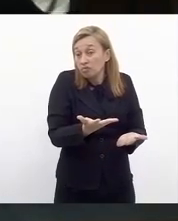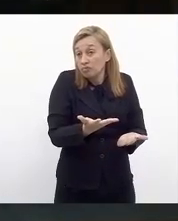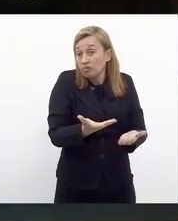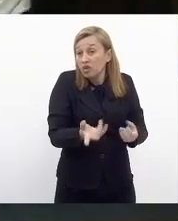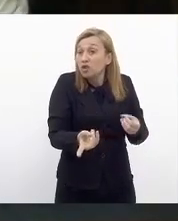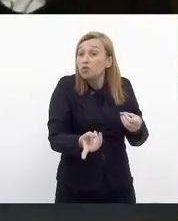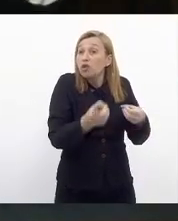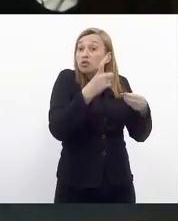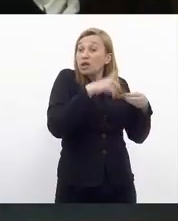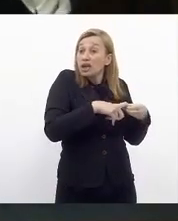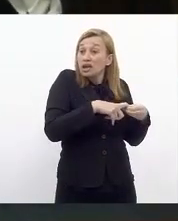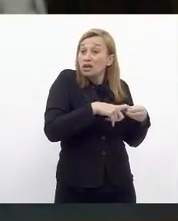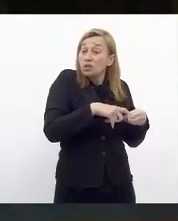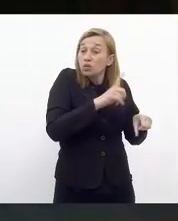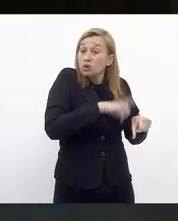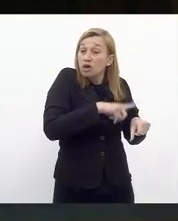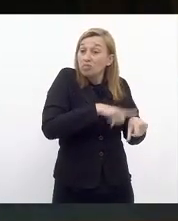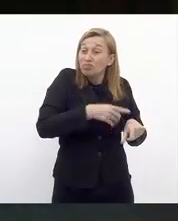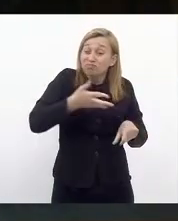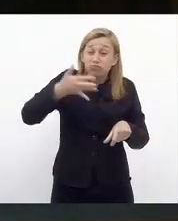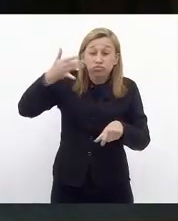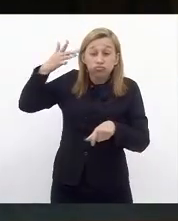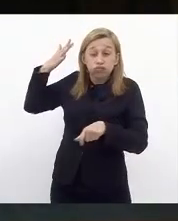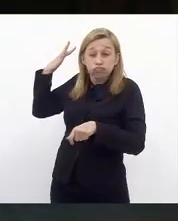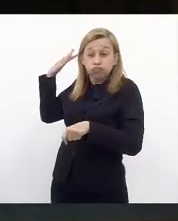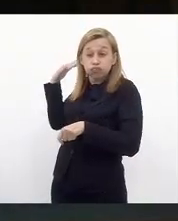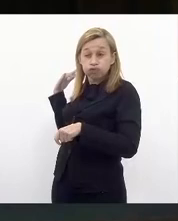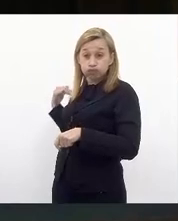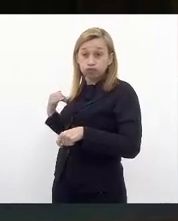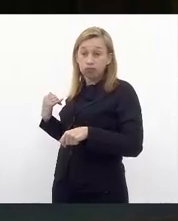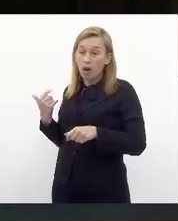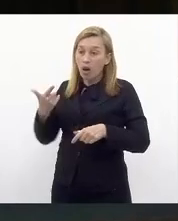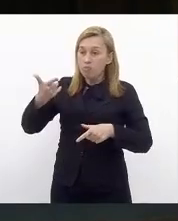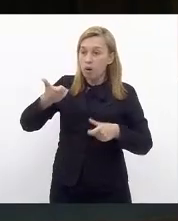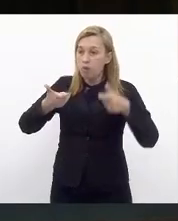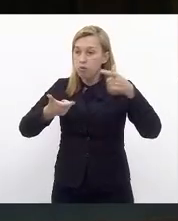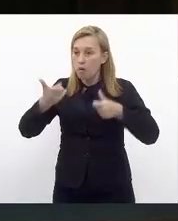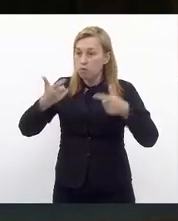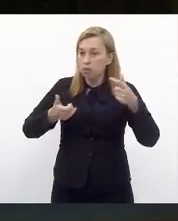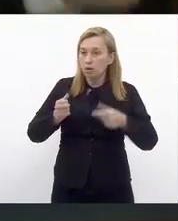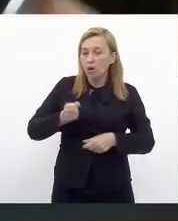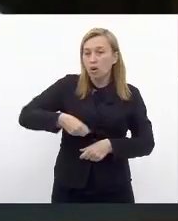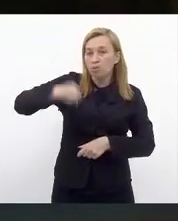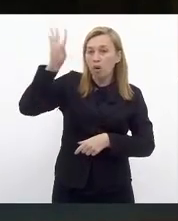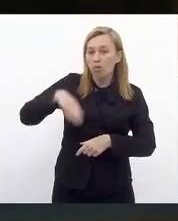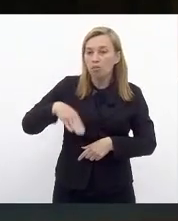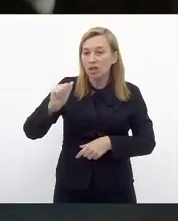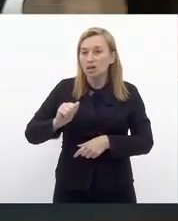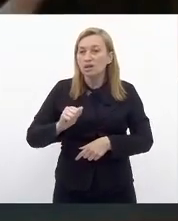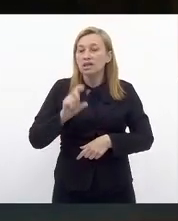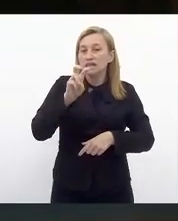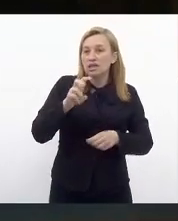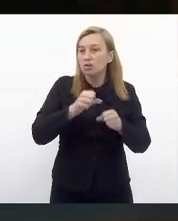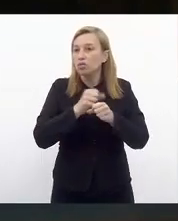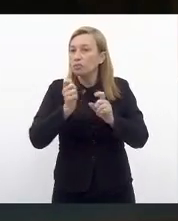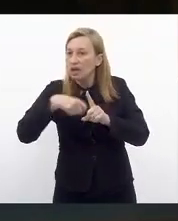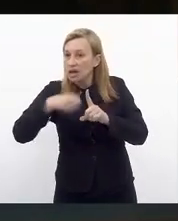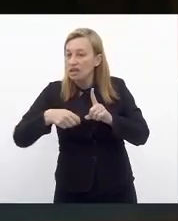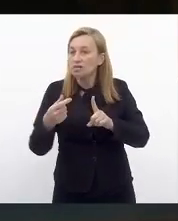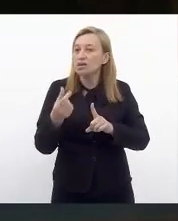voltaríamos ao a outrora tiro porrada e bomba 15 meses 6 meses